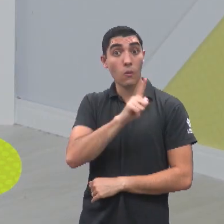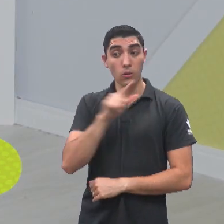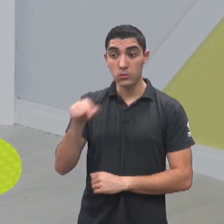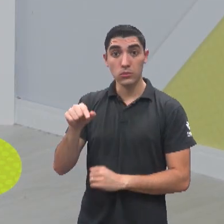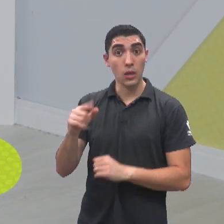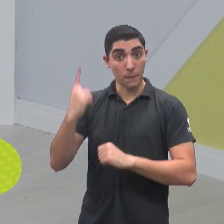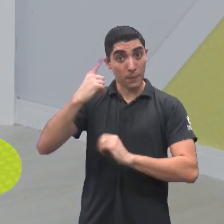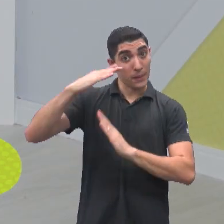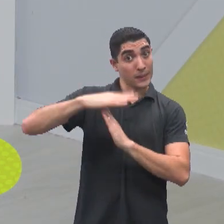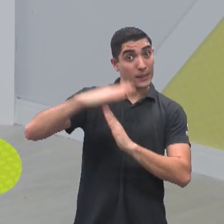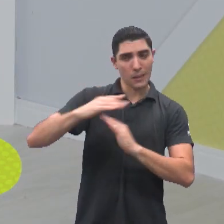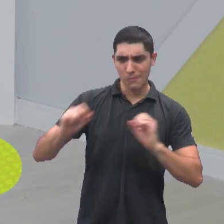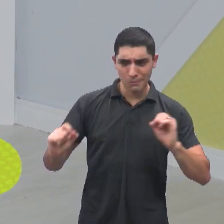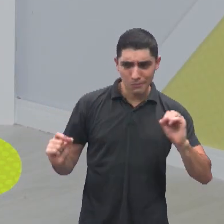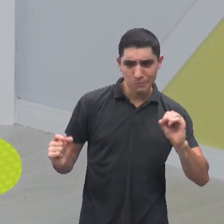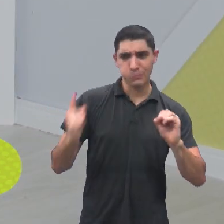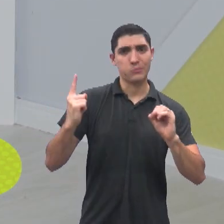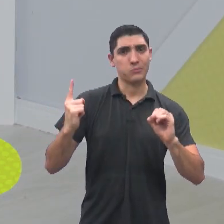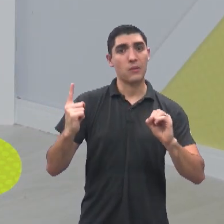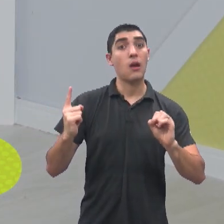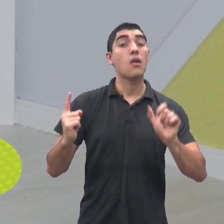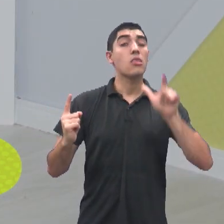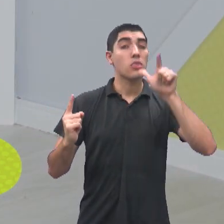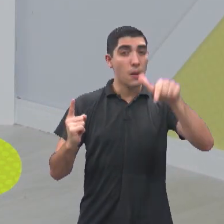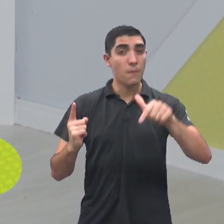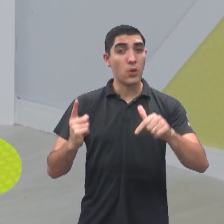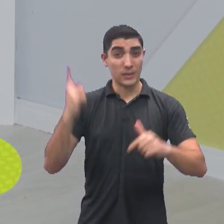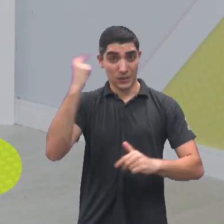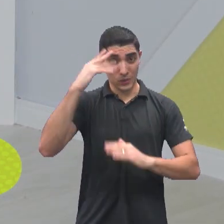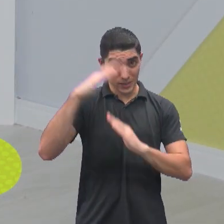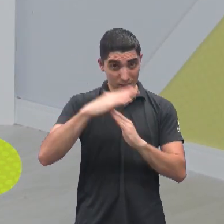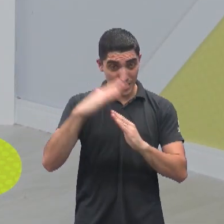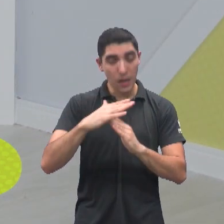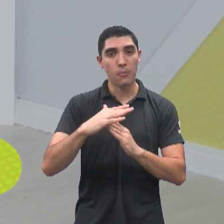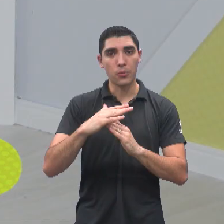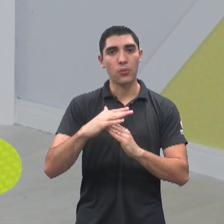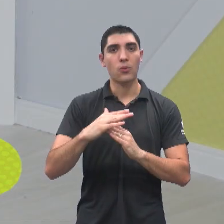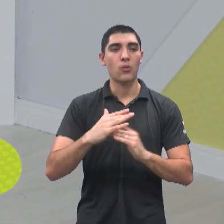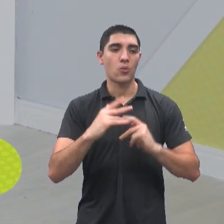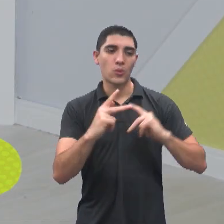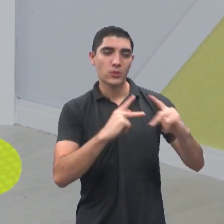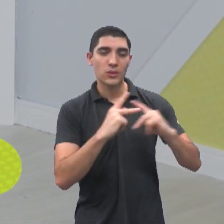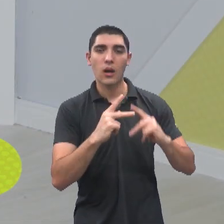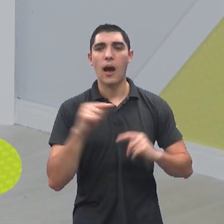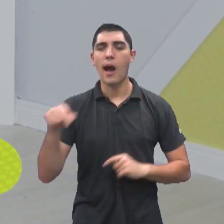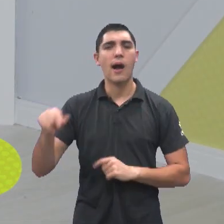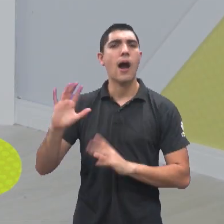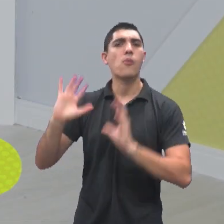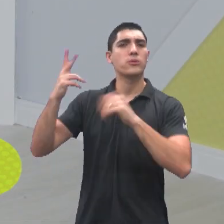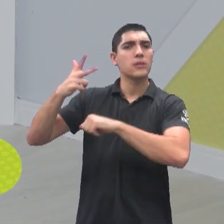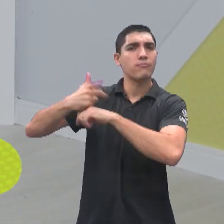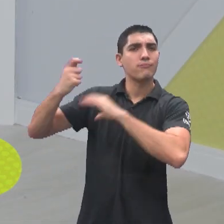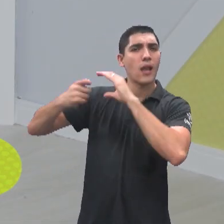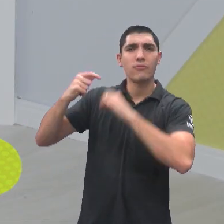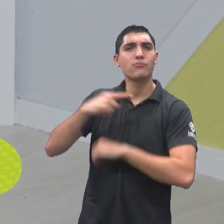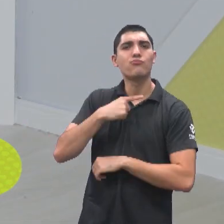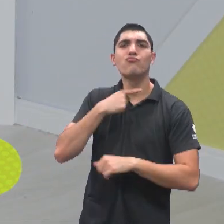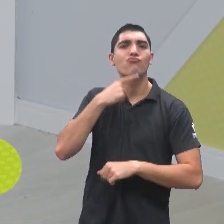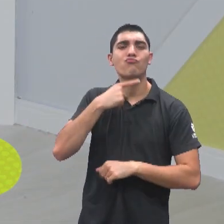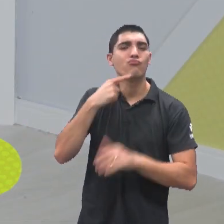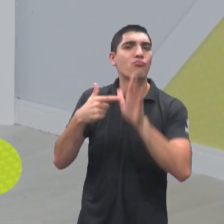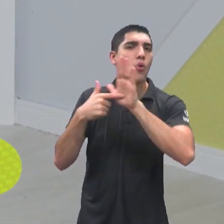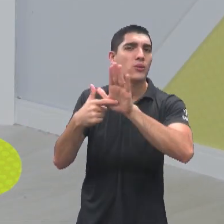primeiro tempo e se manteve até o intervalo, mas infelizmente esse gol não foi gravado por problemas na transmissão. No segundo